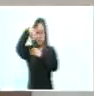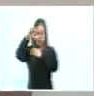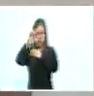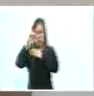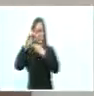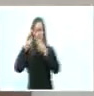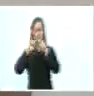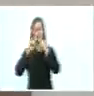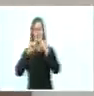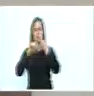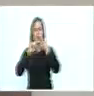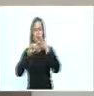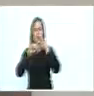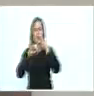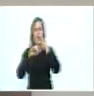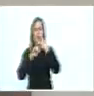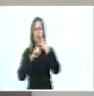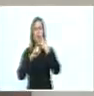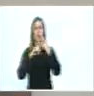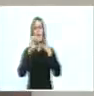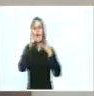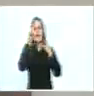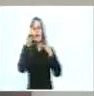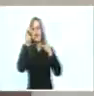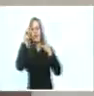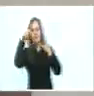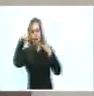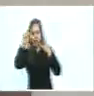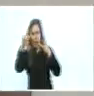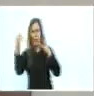da Superintendência de Ubar, o Edmar,